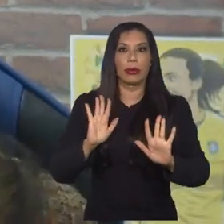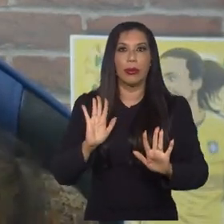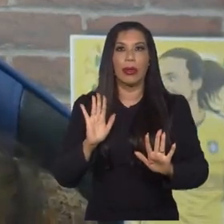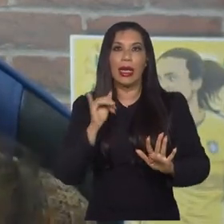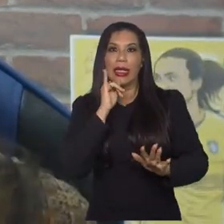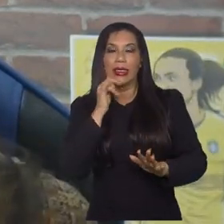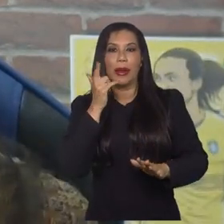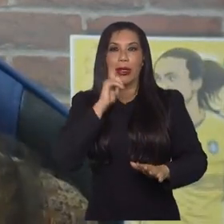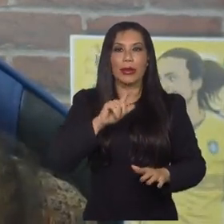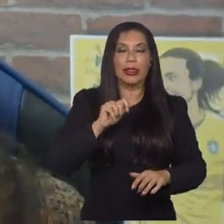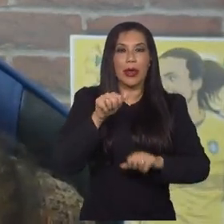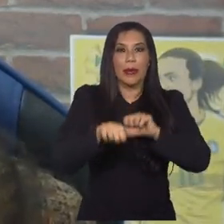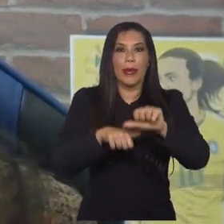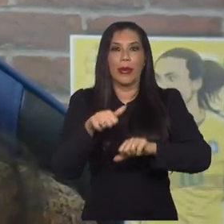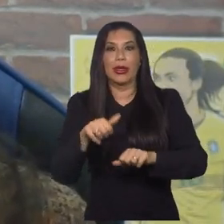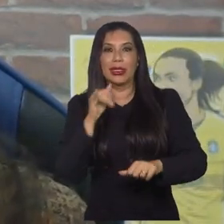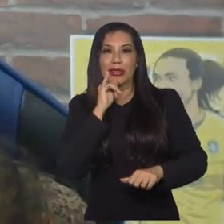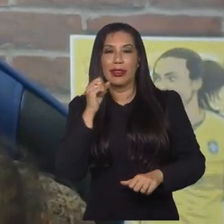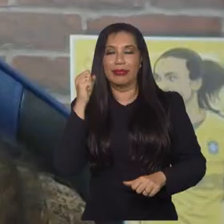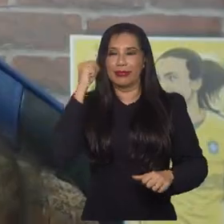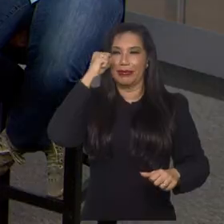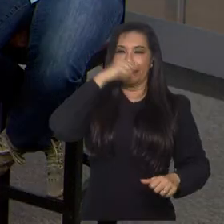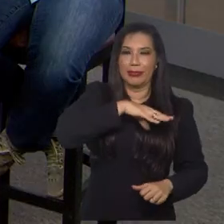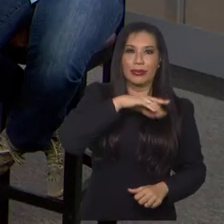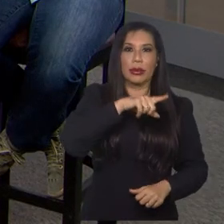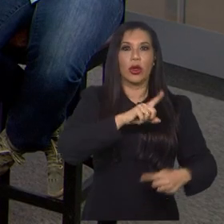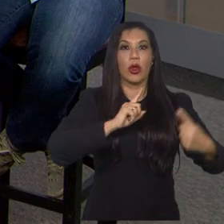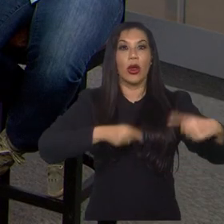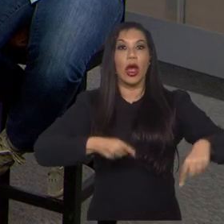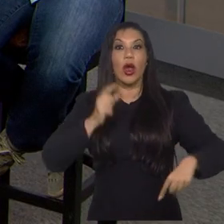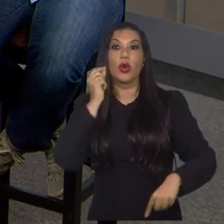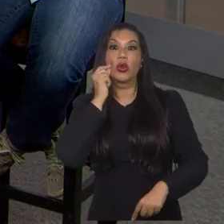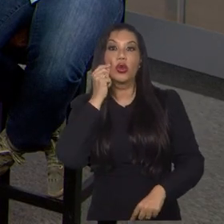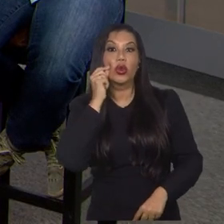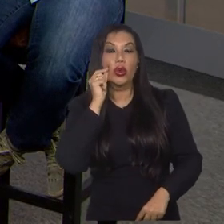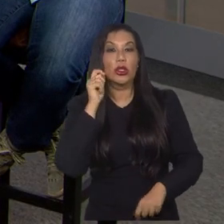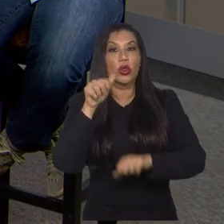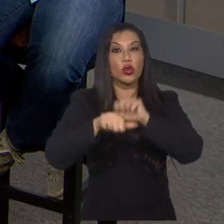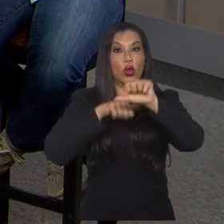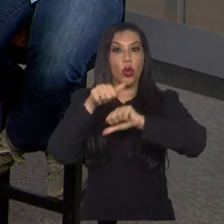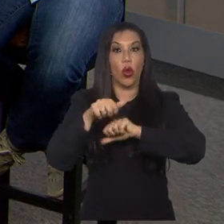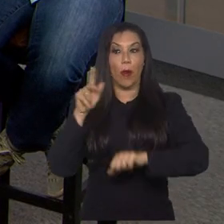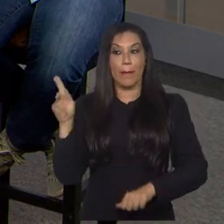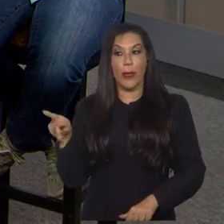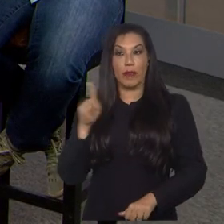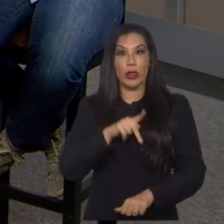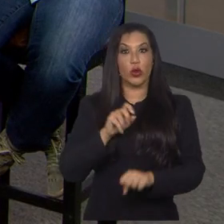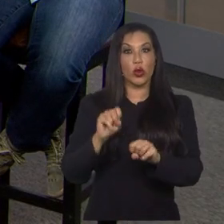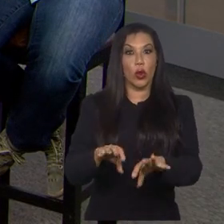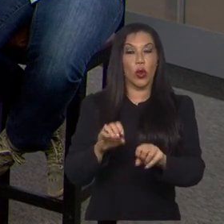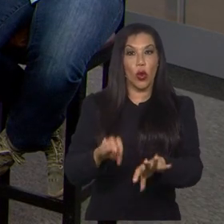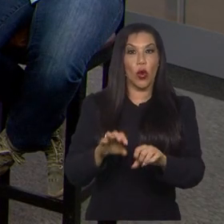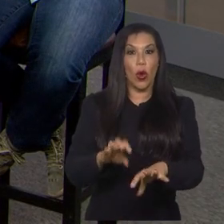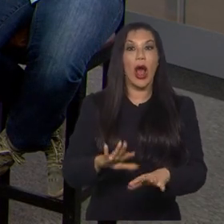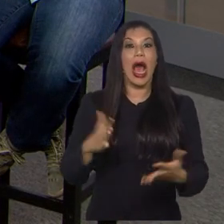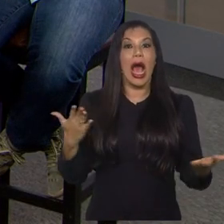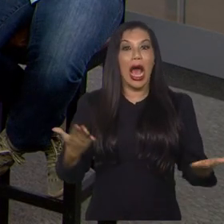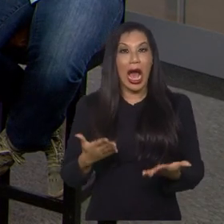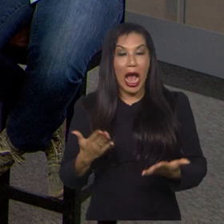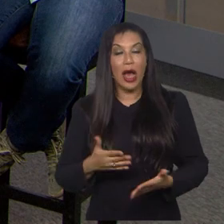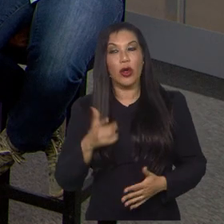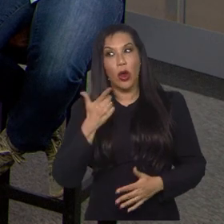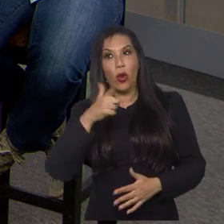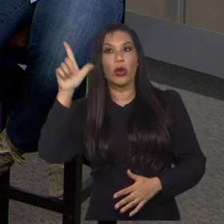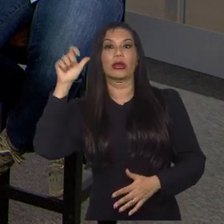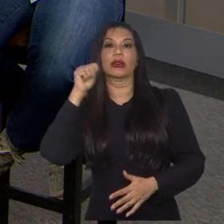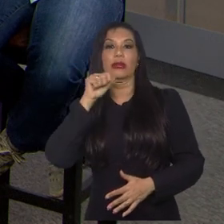buscar transições e agredir os adversários. A Suíça que trocou de treinador depois da Euro, né? Agora tá com a Inka